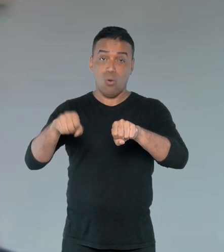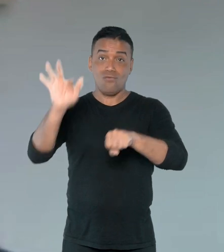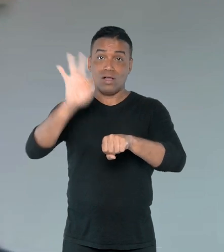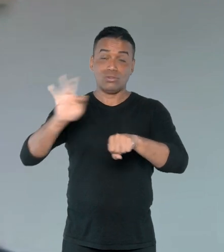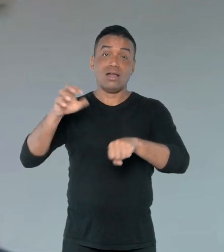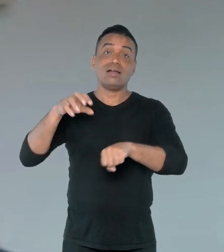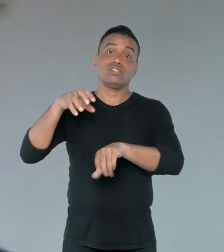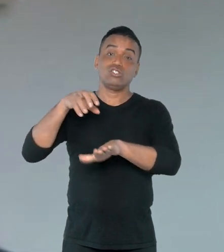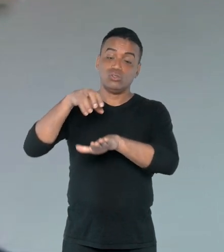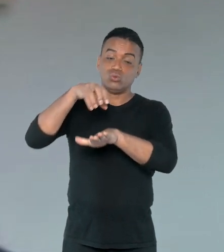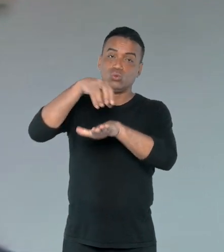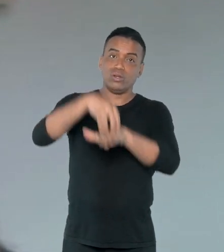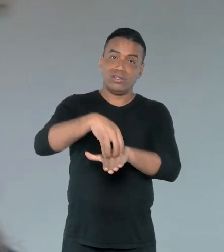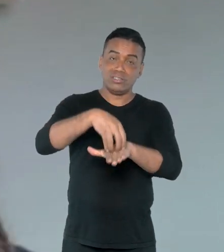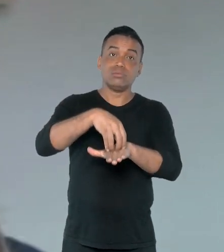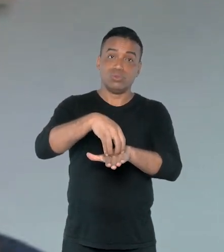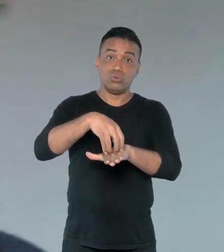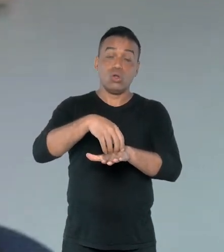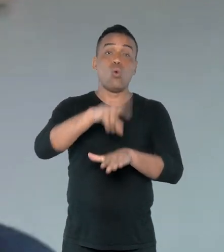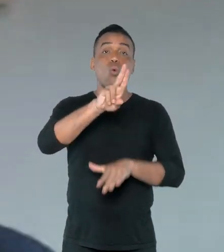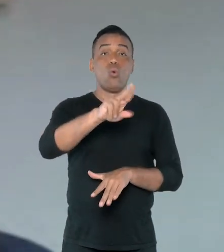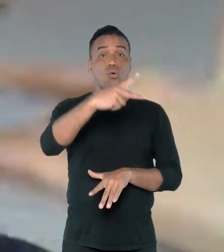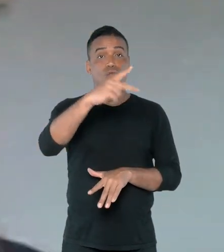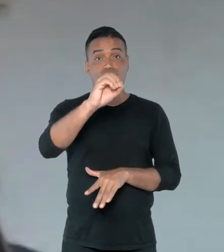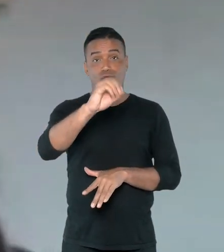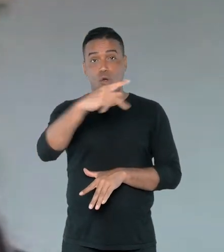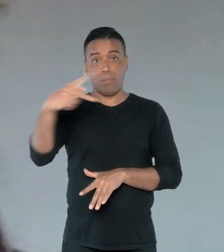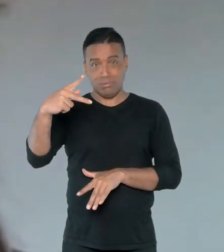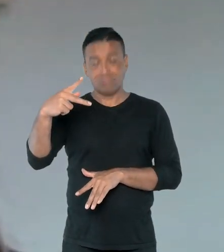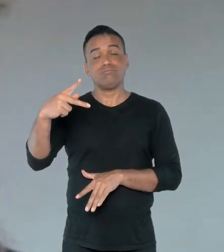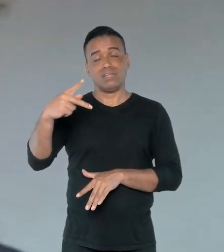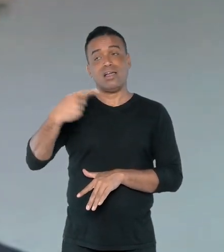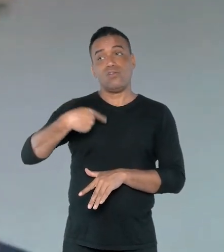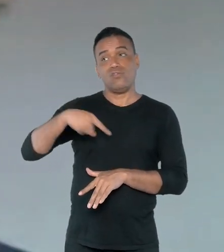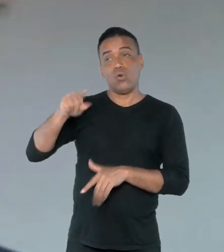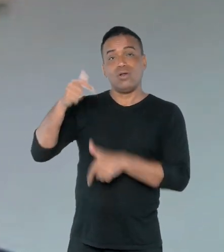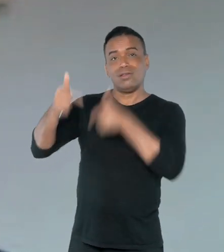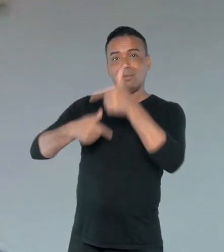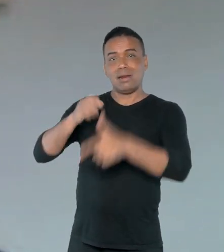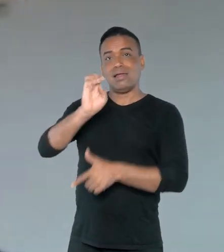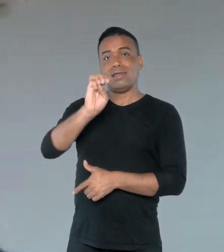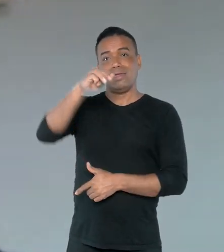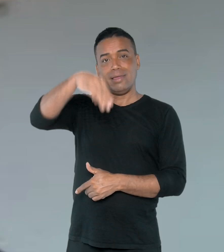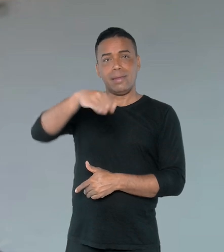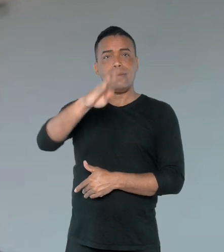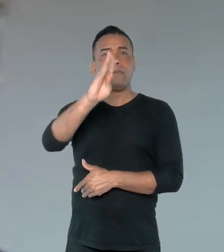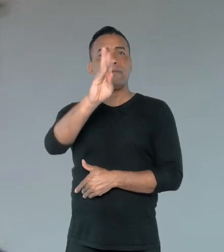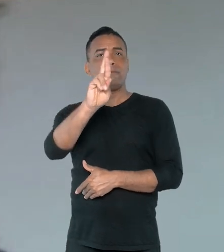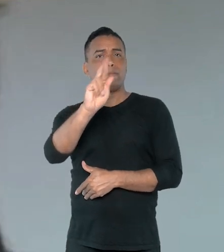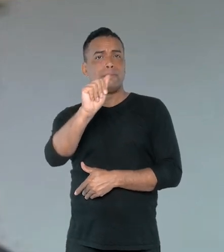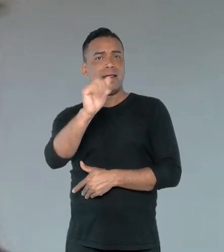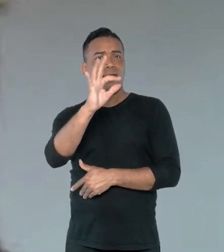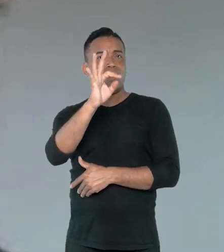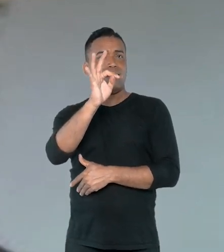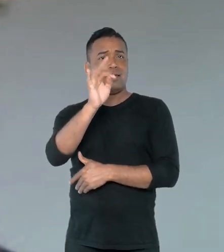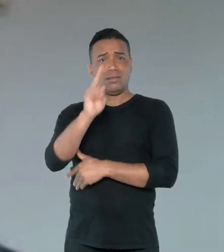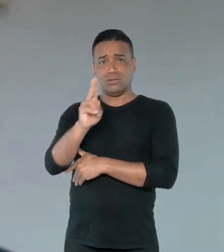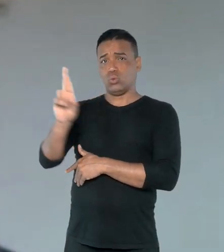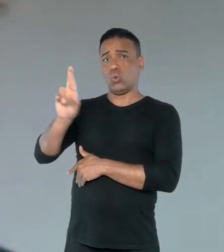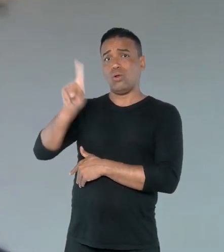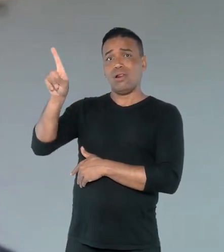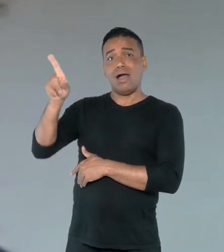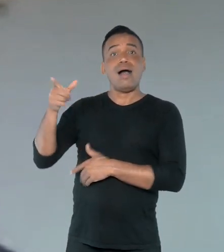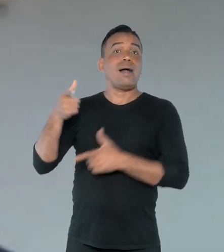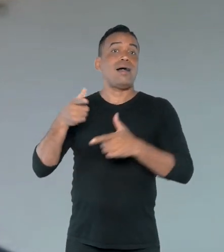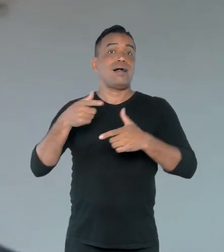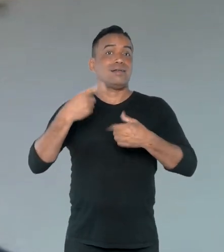aqui na Universidade Federal de Ouro Preto. E eu fui trabalhar na Embratur, em Brasília, e a gente, né,